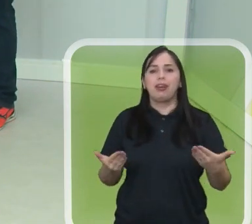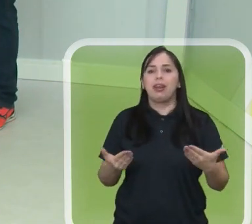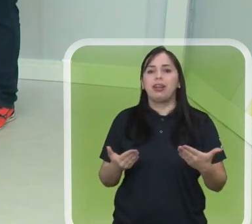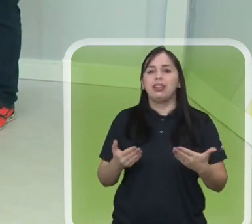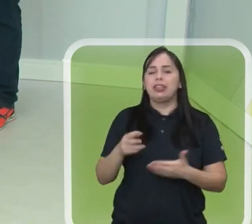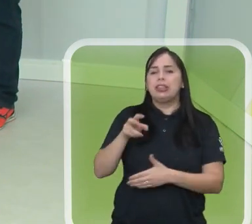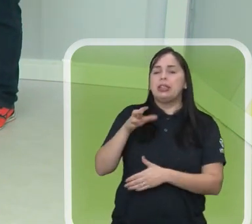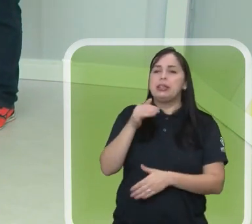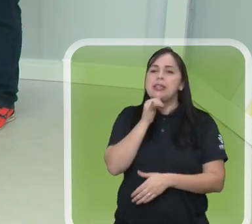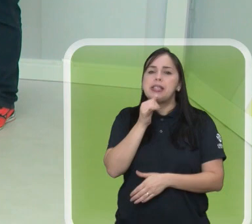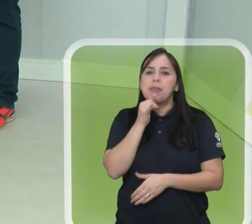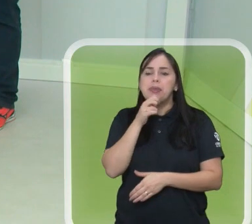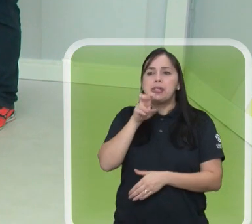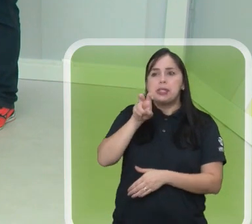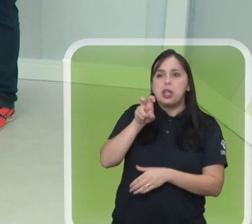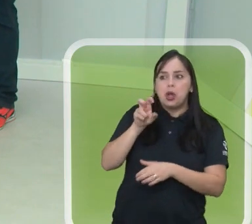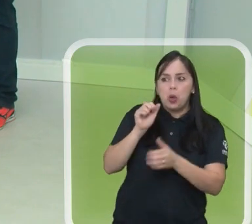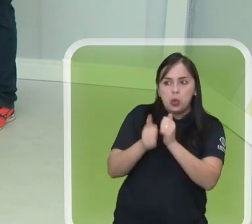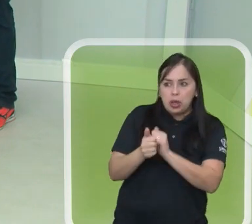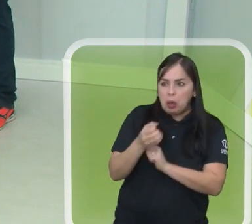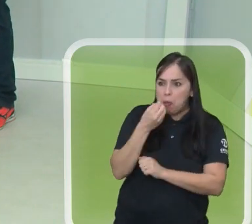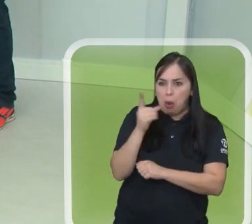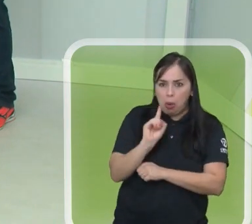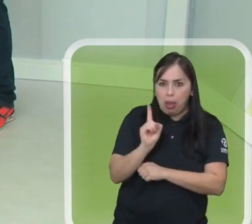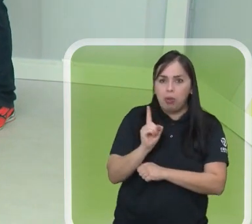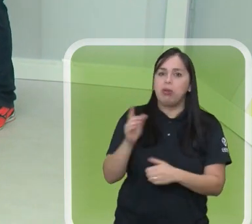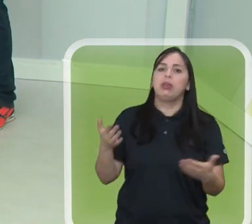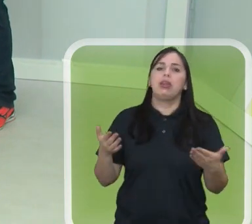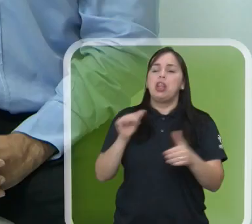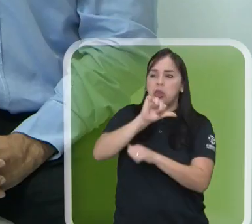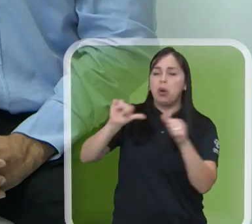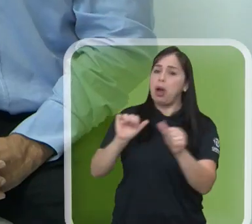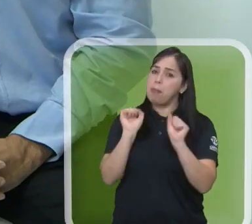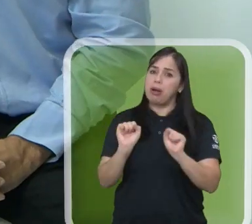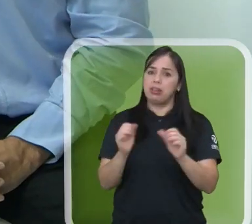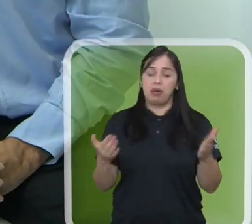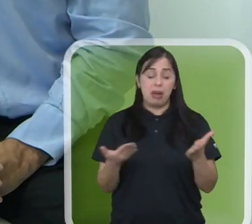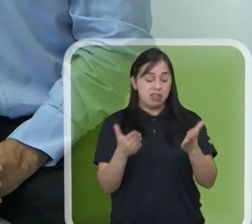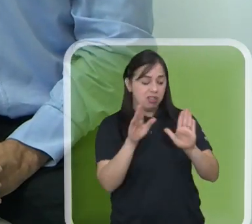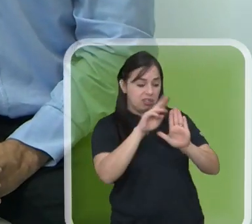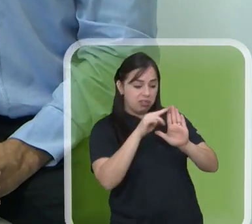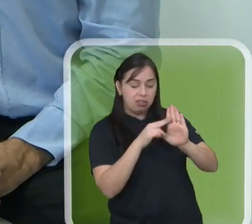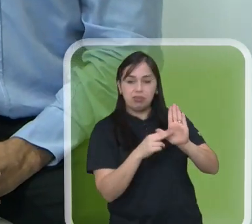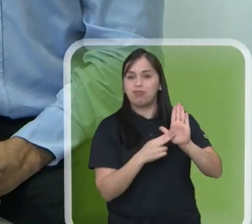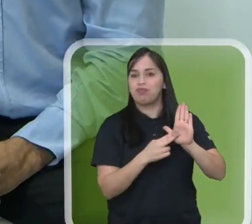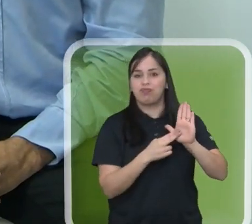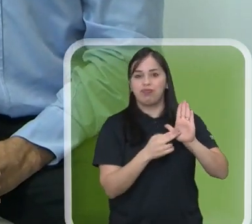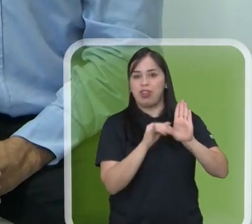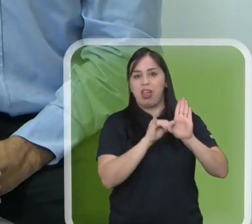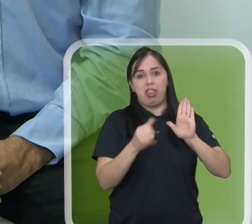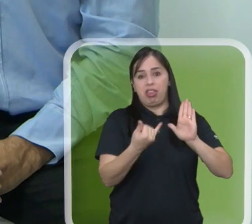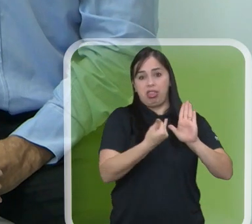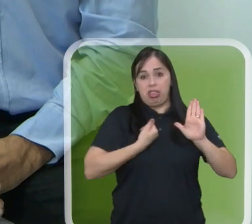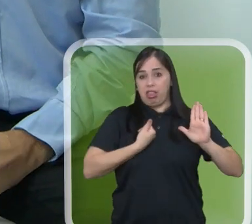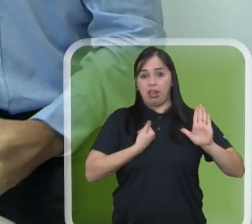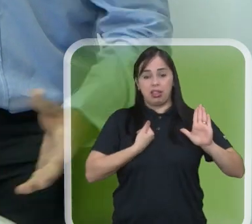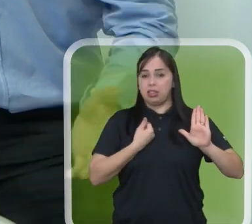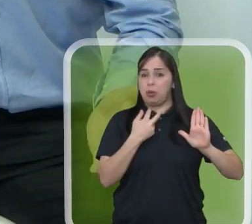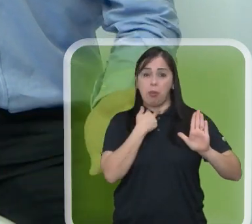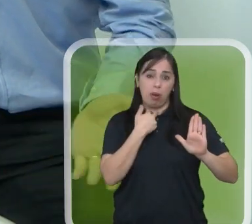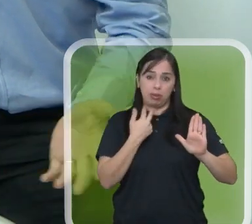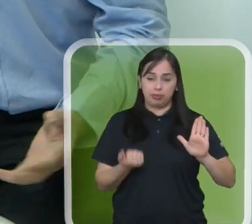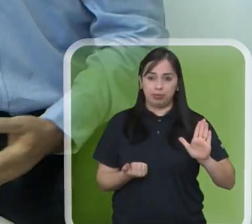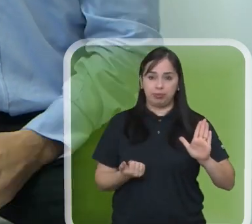poder fazer essa troca. E hoje o regulamento não permite mais, né? Que você faça essa troca. O jogador às vezes